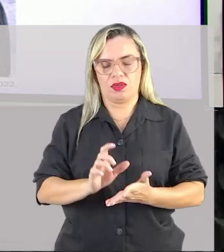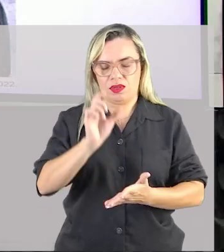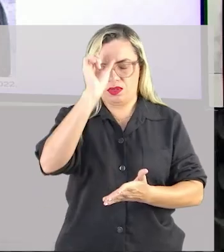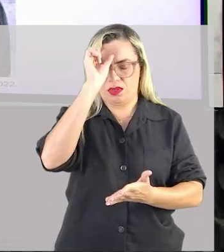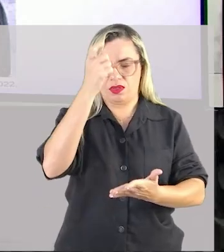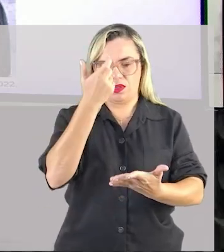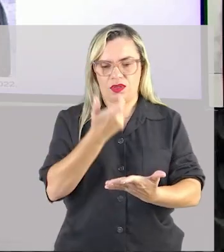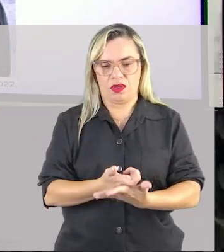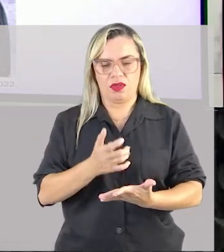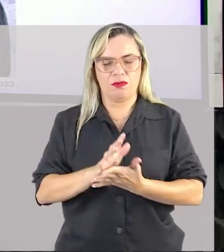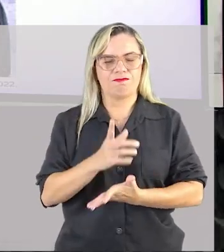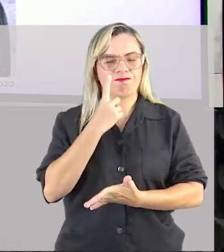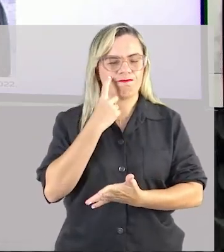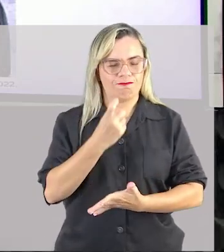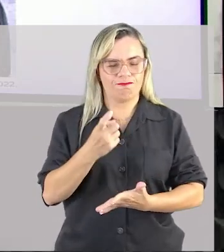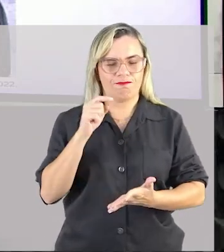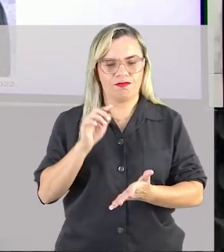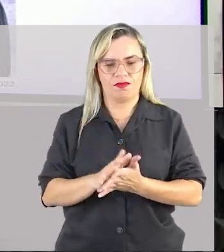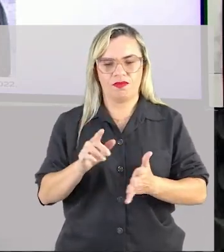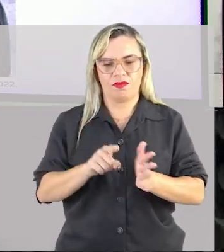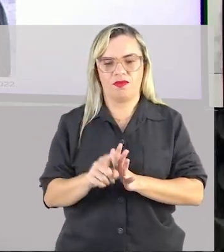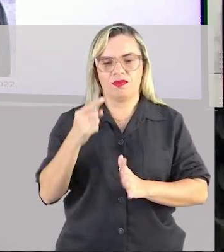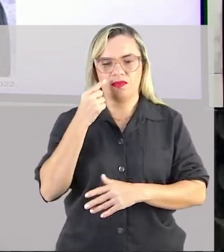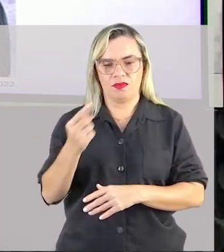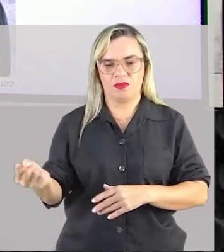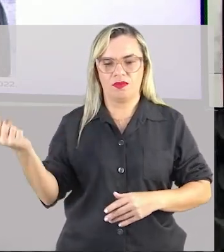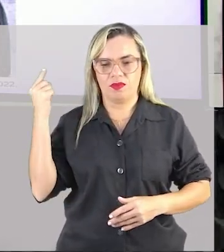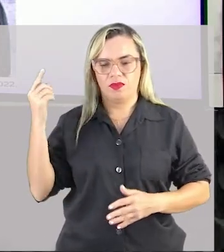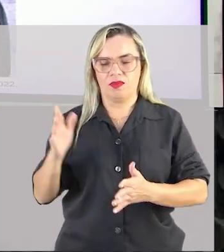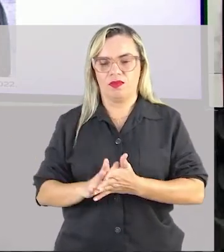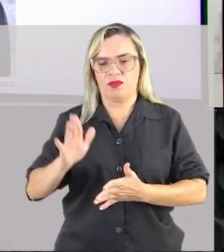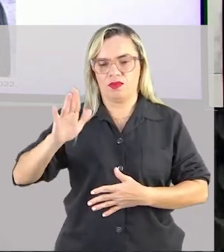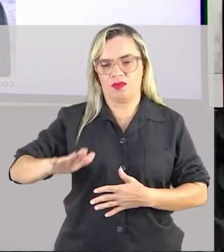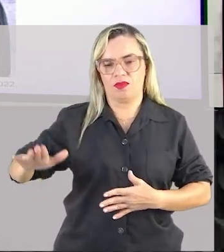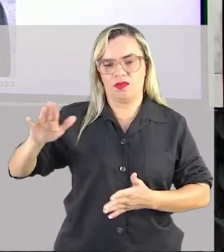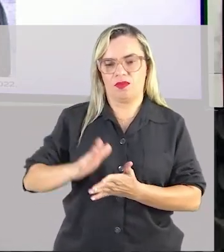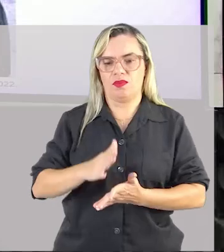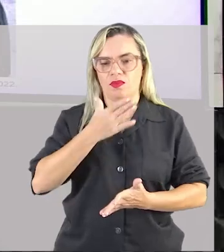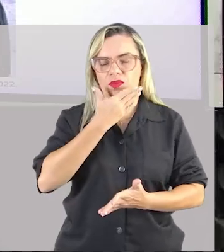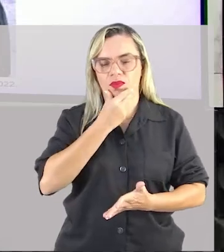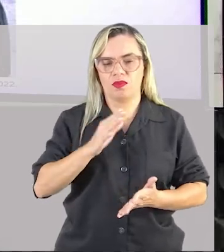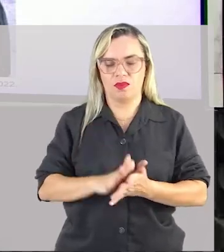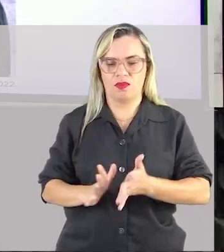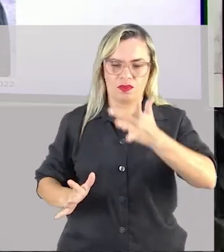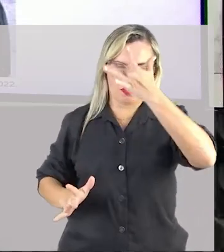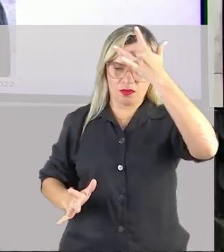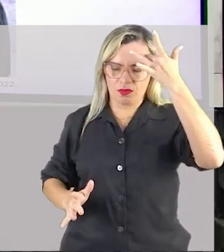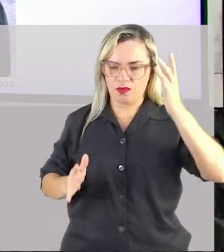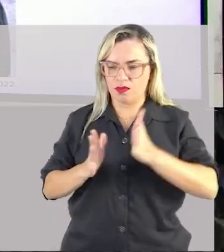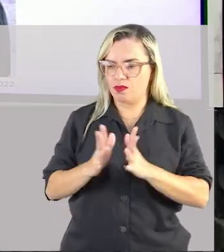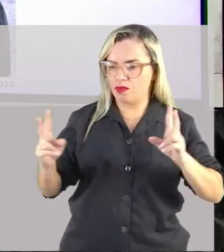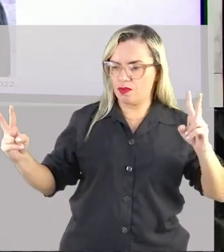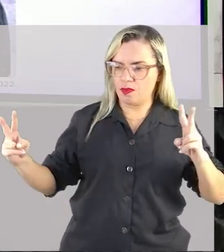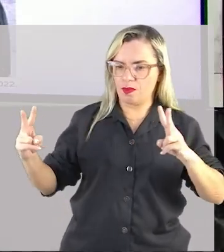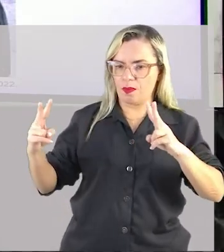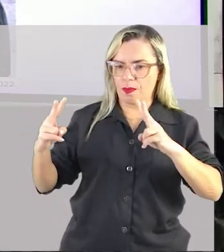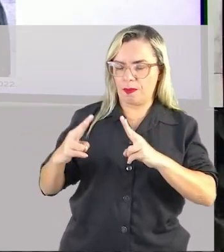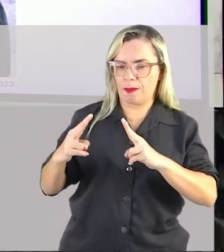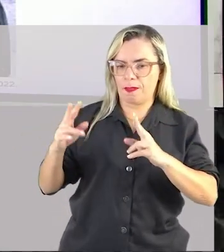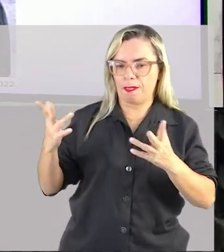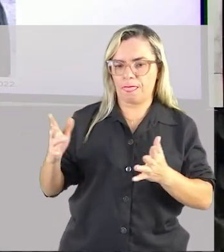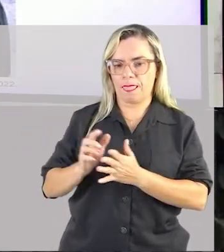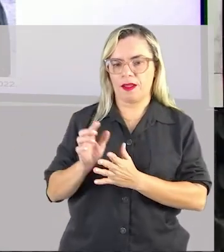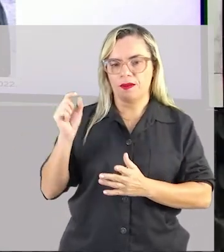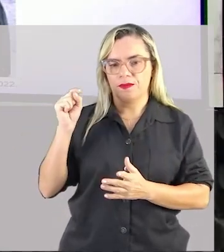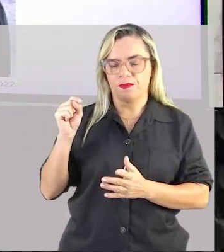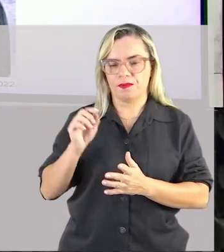outra linguagem aqui. Olha só o garotinho, nós temos aqui, né, a pessoa que está olhando fixamente para ele. Aí, ó, mais